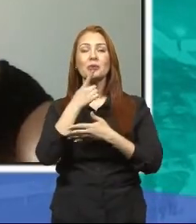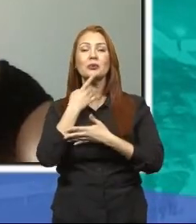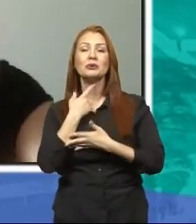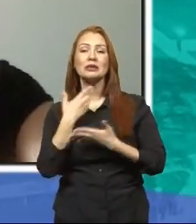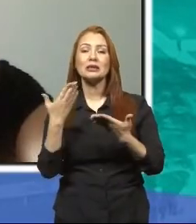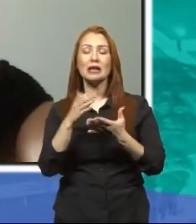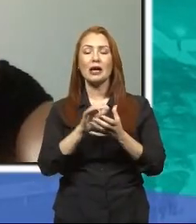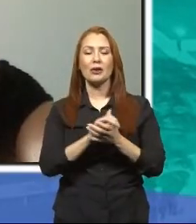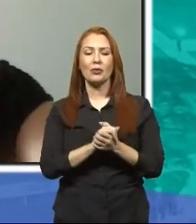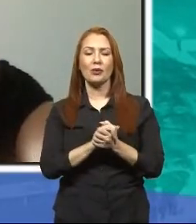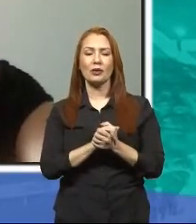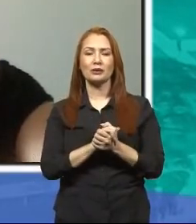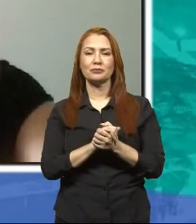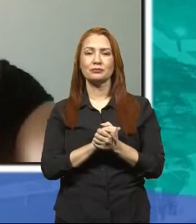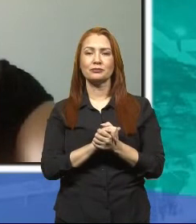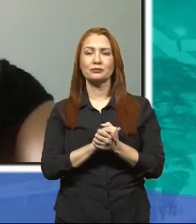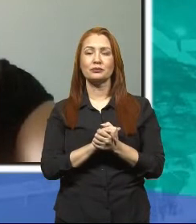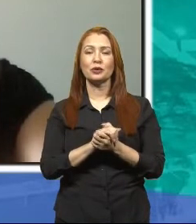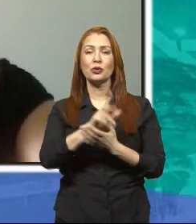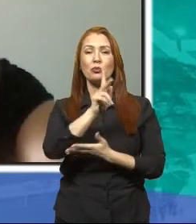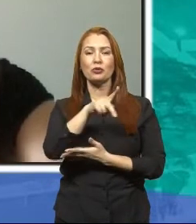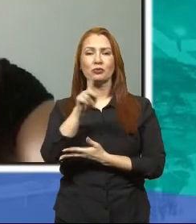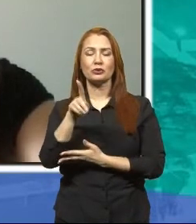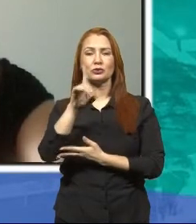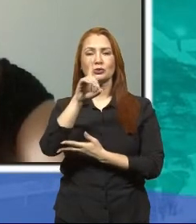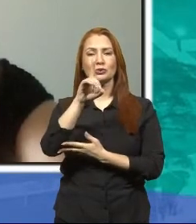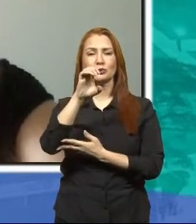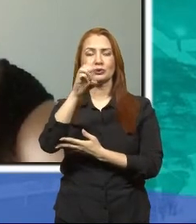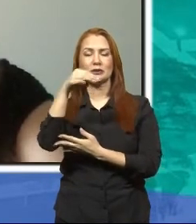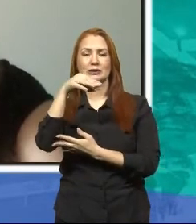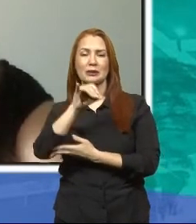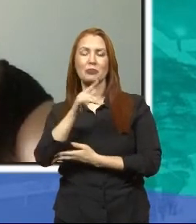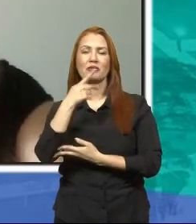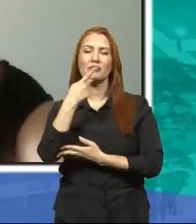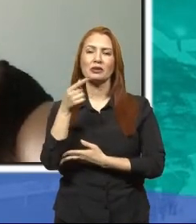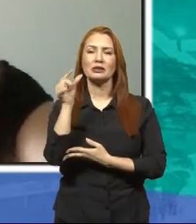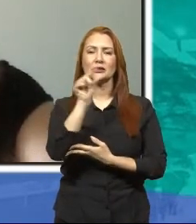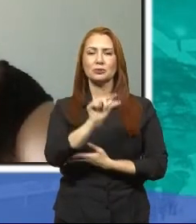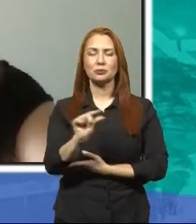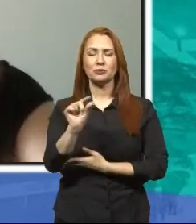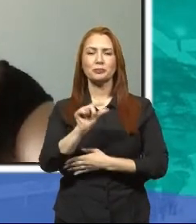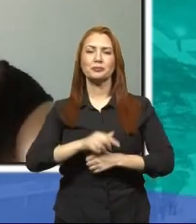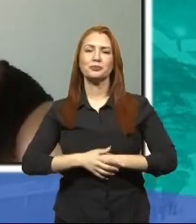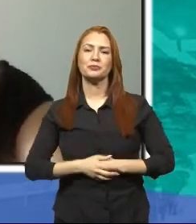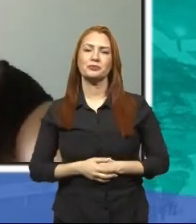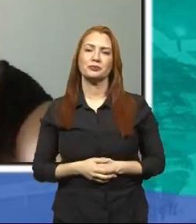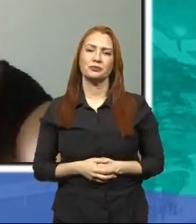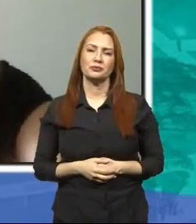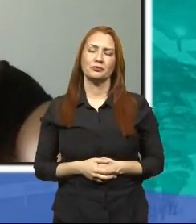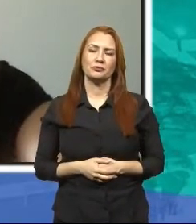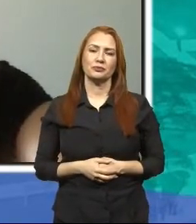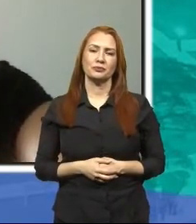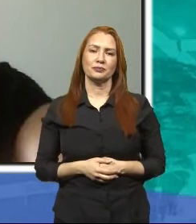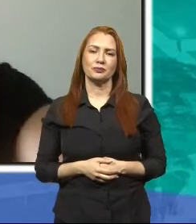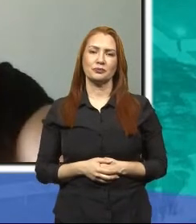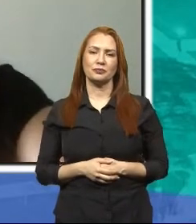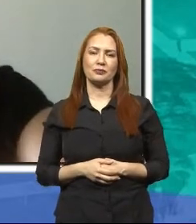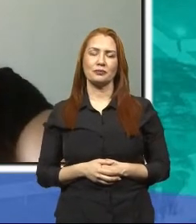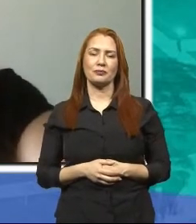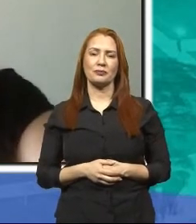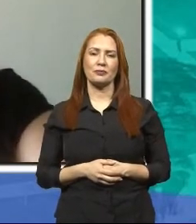de imediato a palavra para o professor Demi Guético, para que possa, então, fazer suas considerações